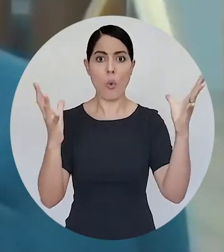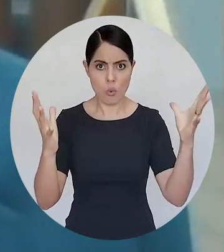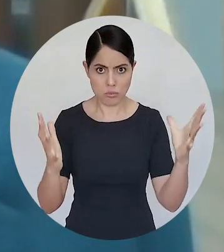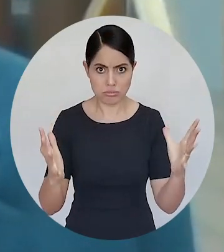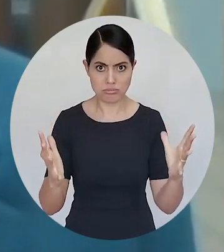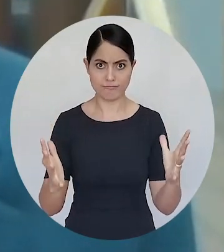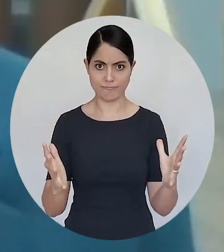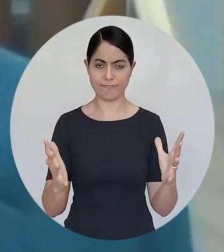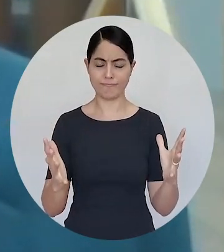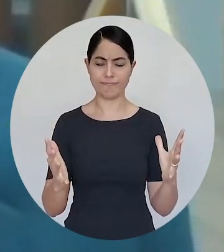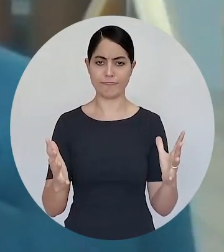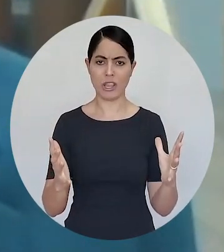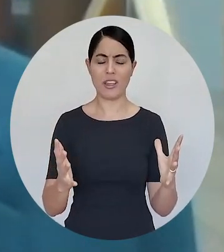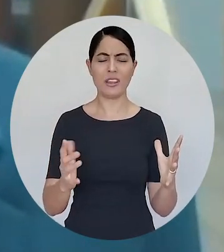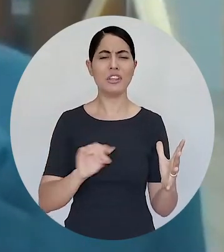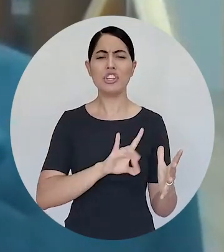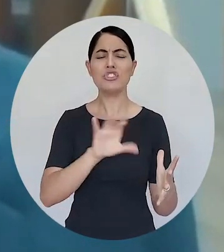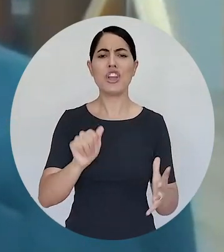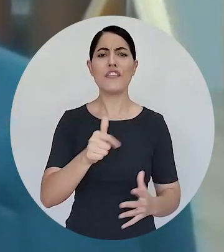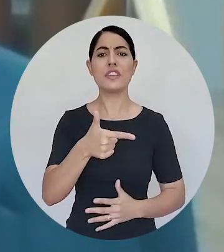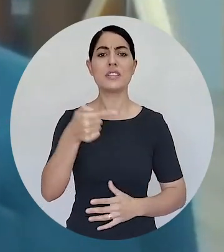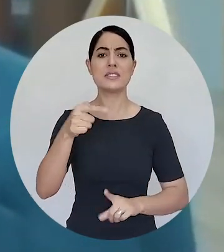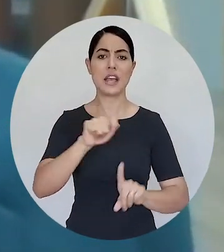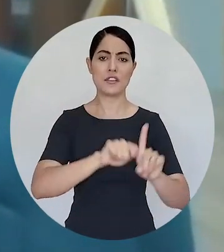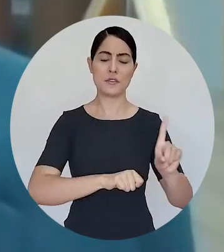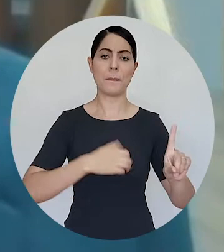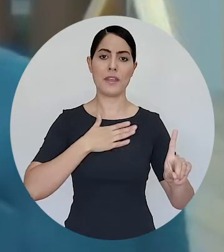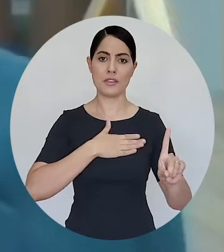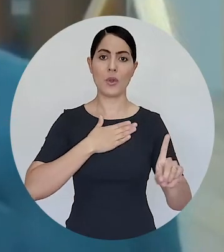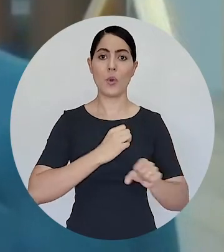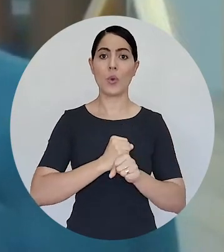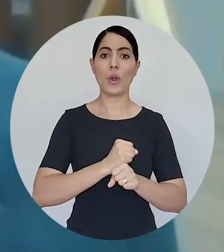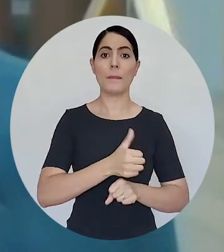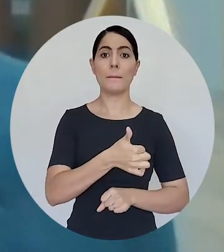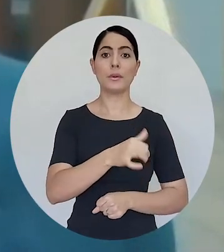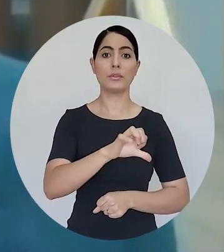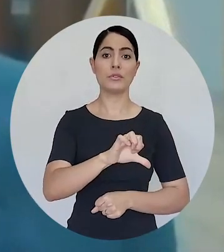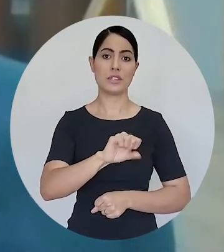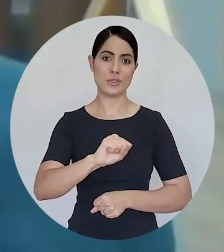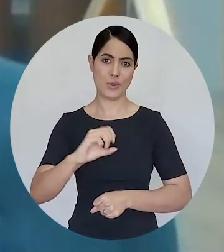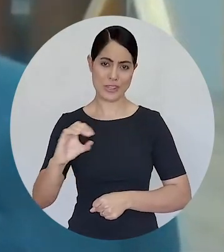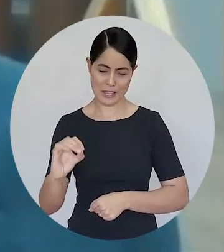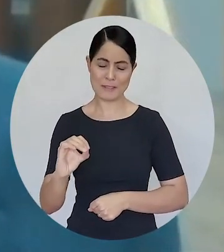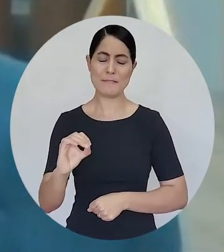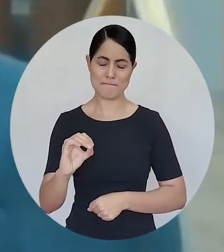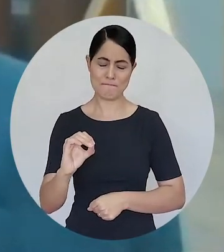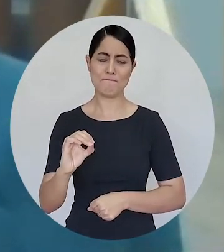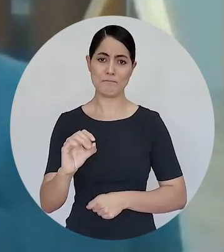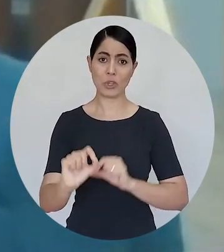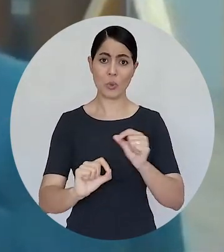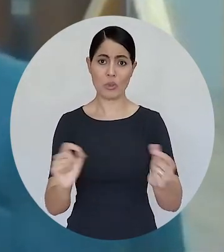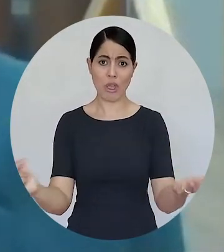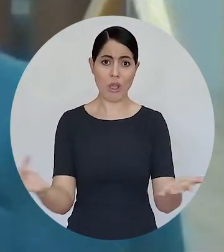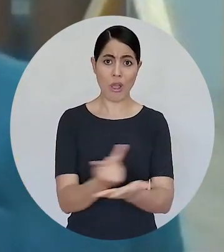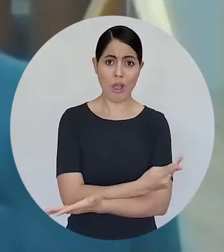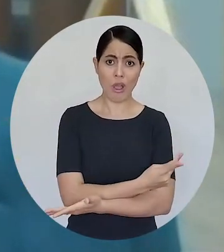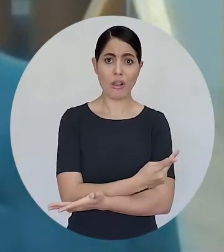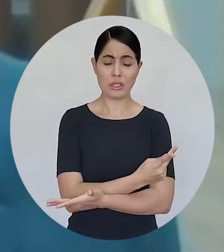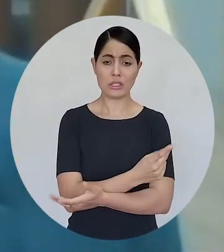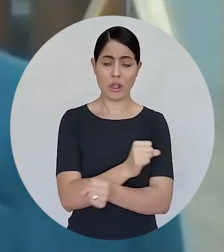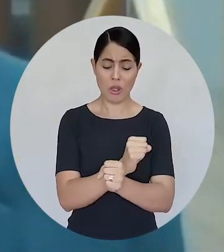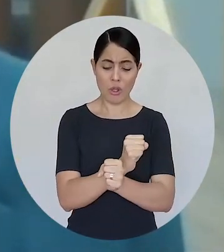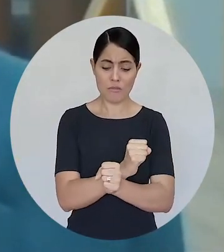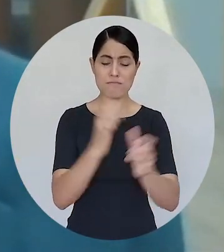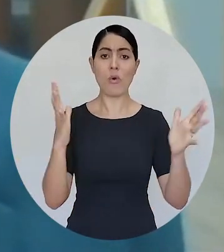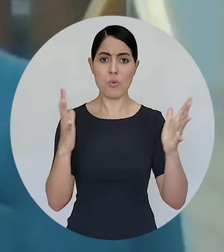no início da tarde da quarta-feira do dia 27 de agosto de 1980. O artefato